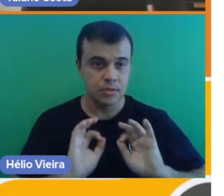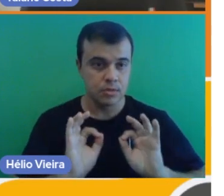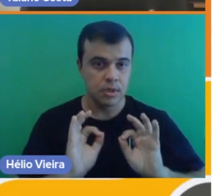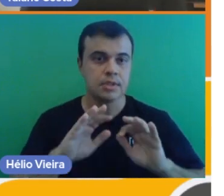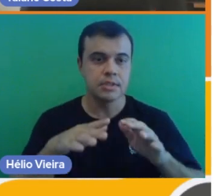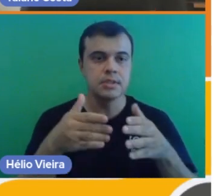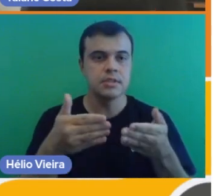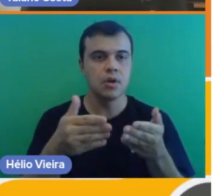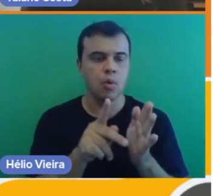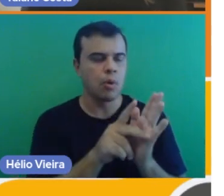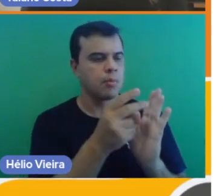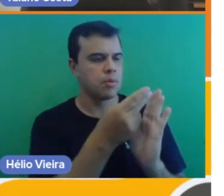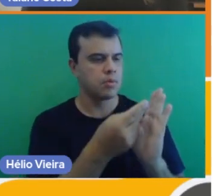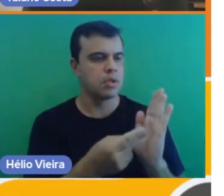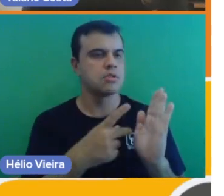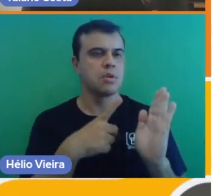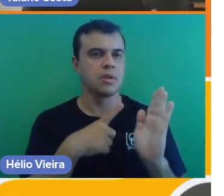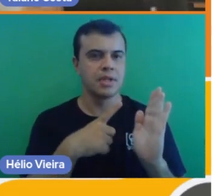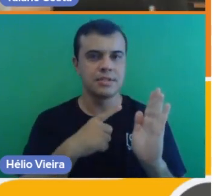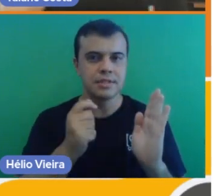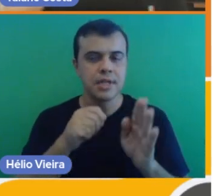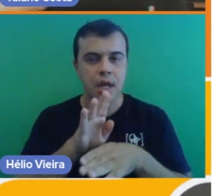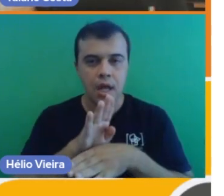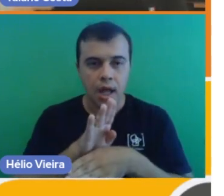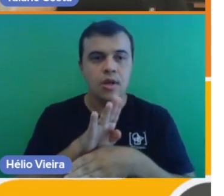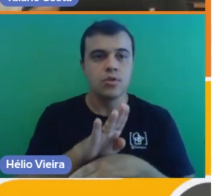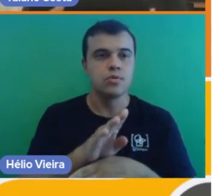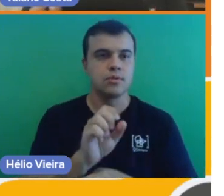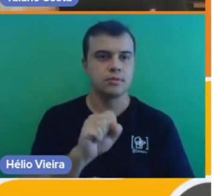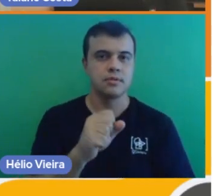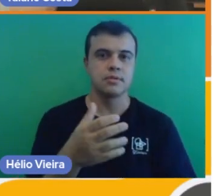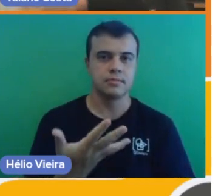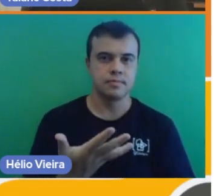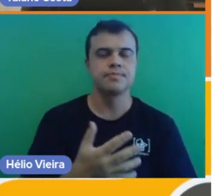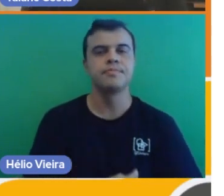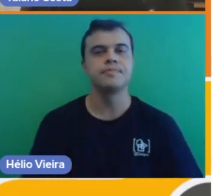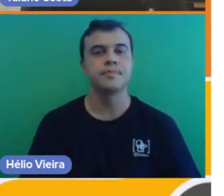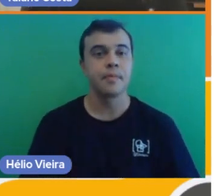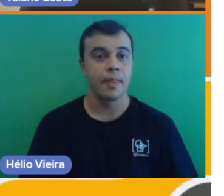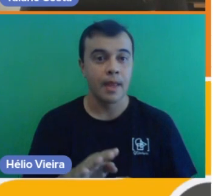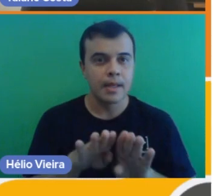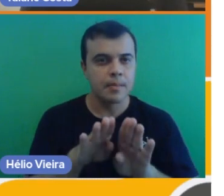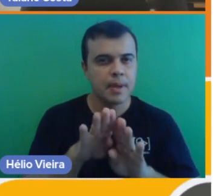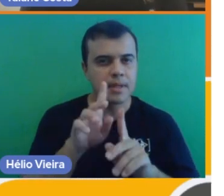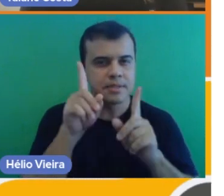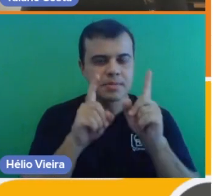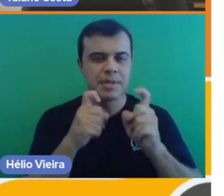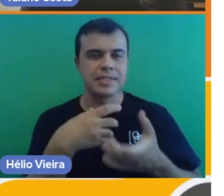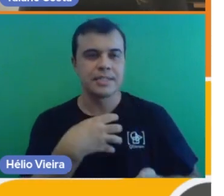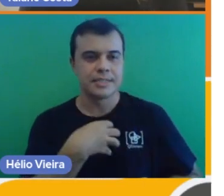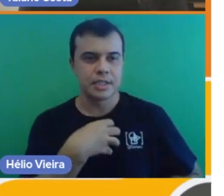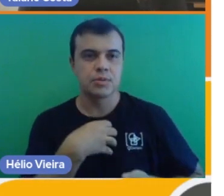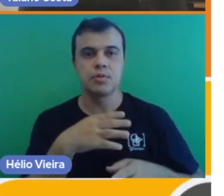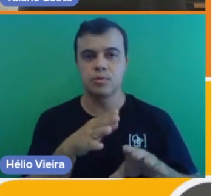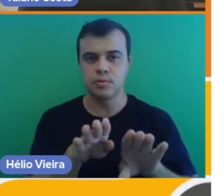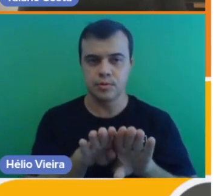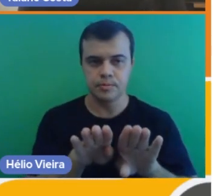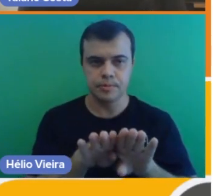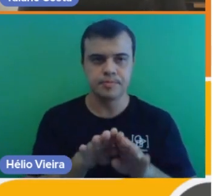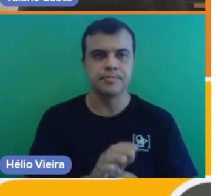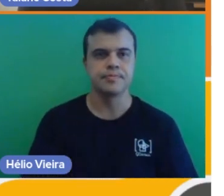e através do desenho pode auxiliar e expressar os sentimentos também.